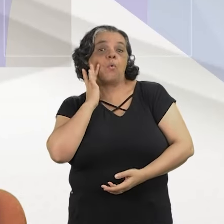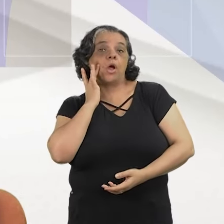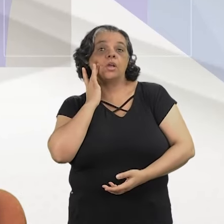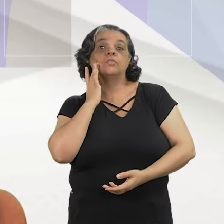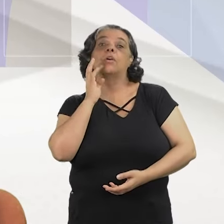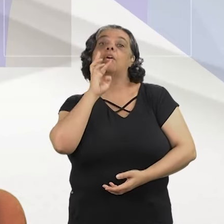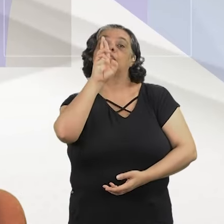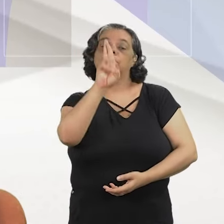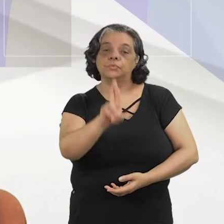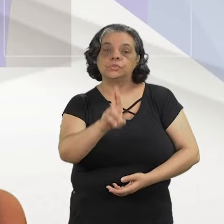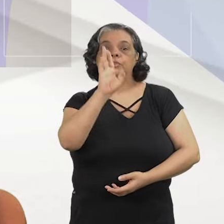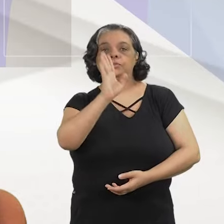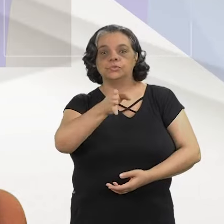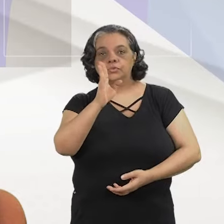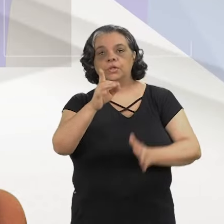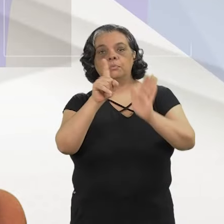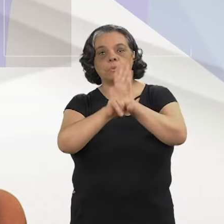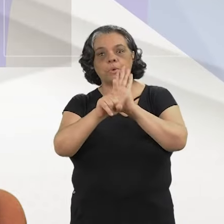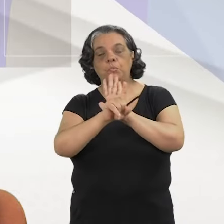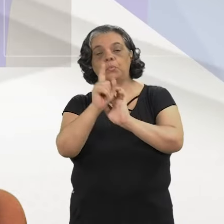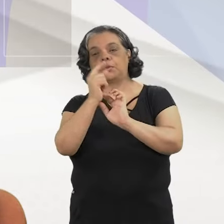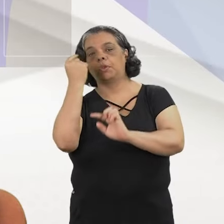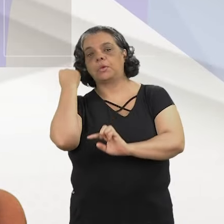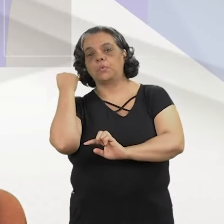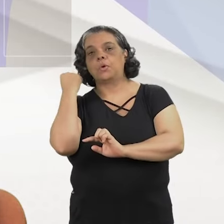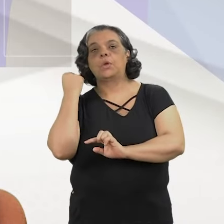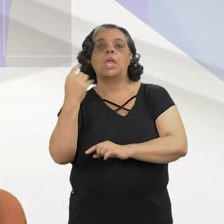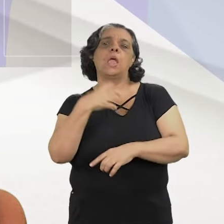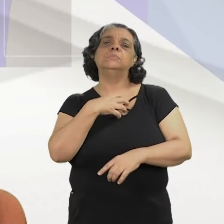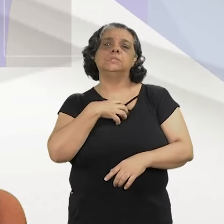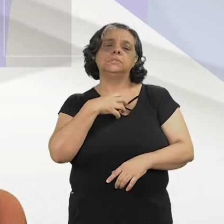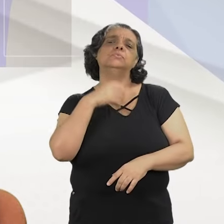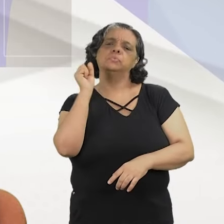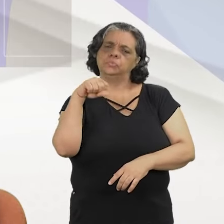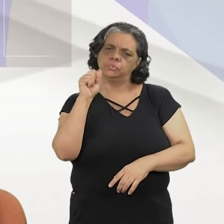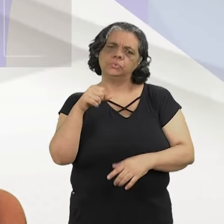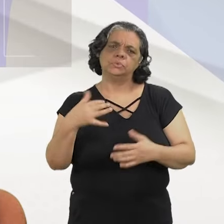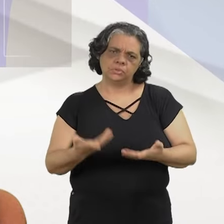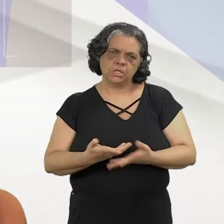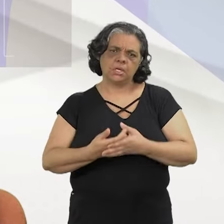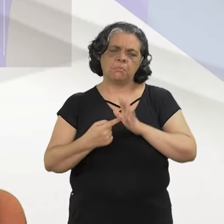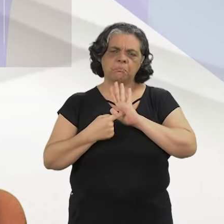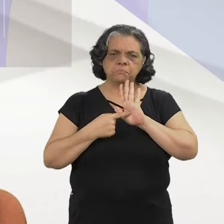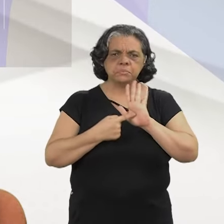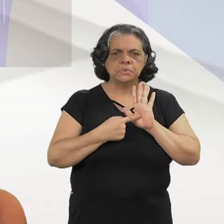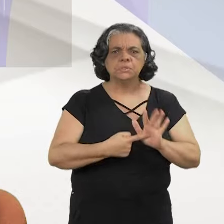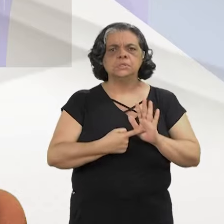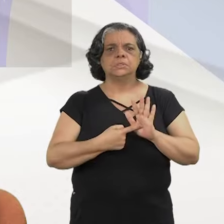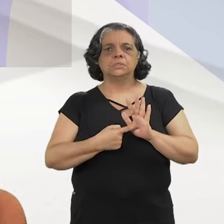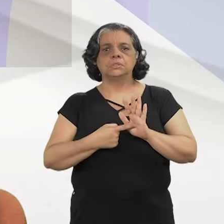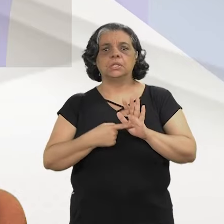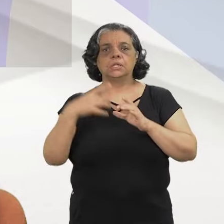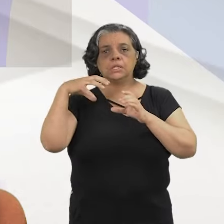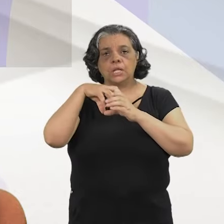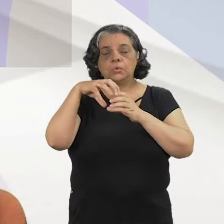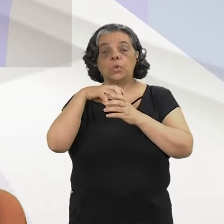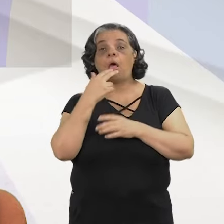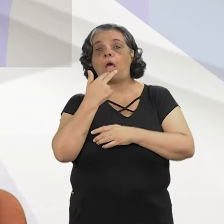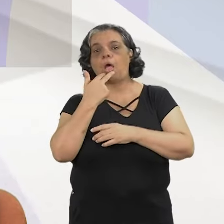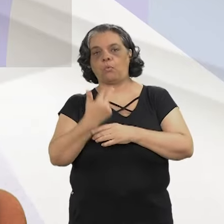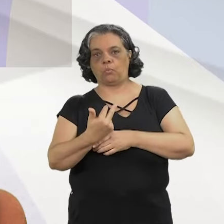acabei respondendo isso né na pergunta anterior eu me sinto representada dentro de da cor